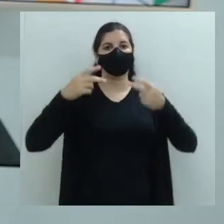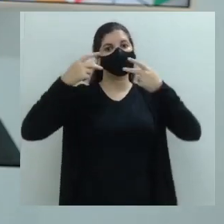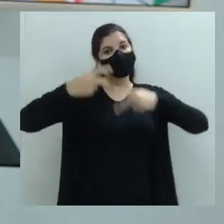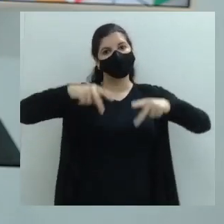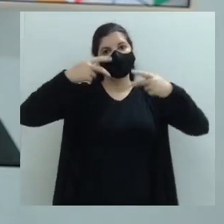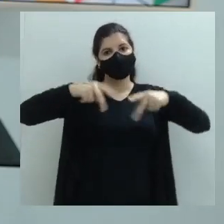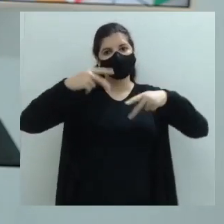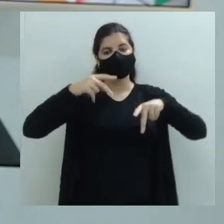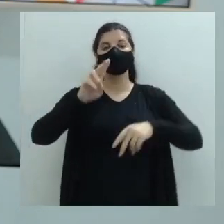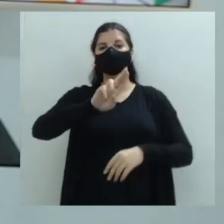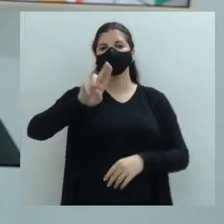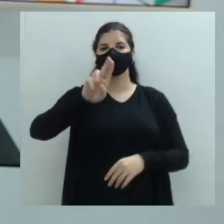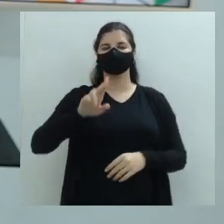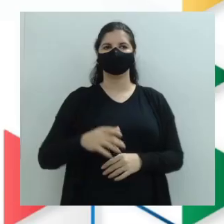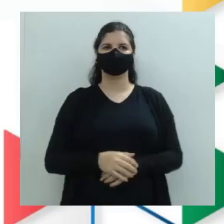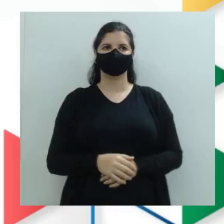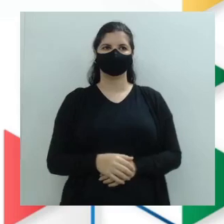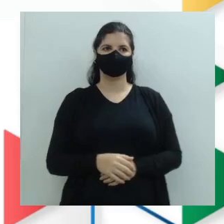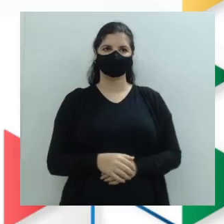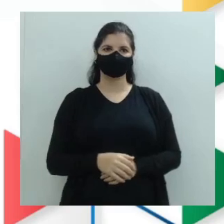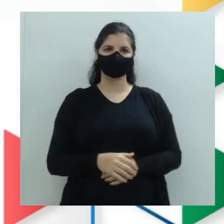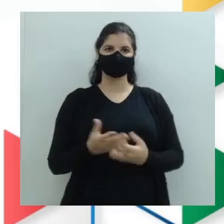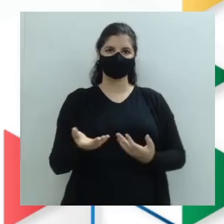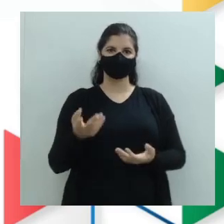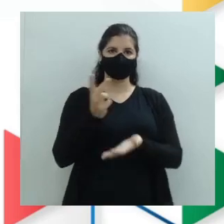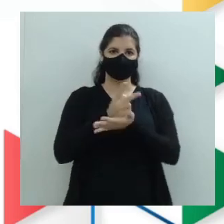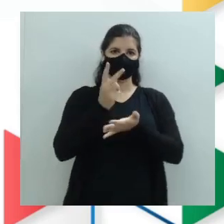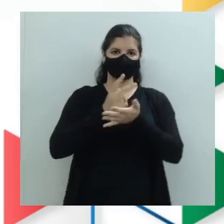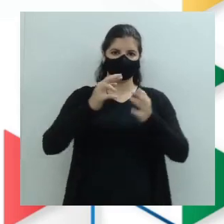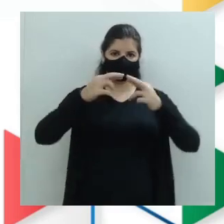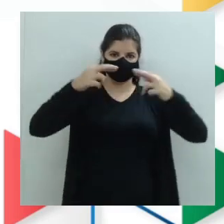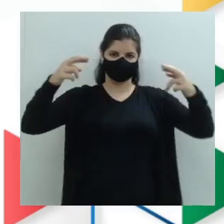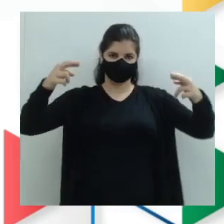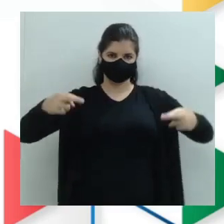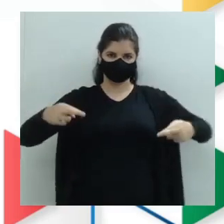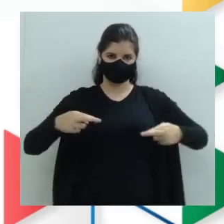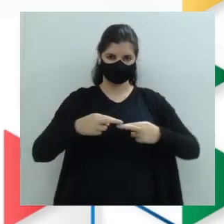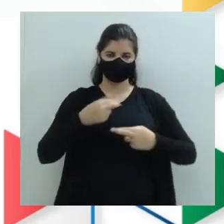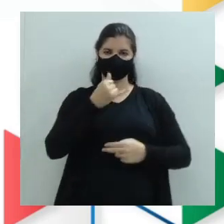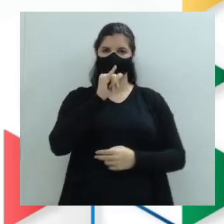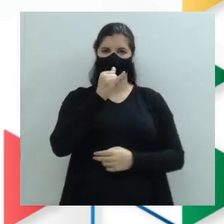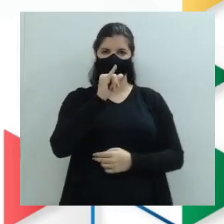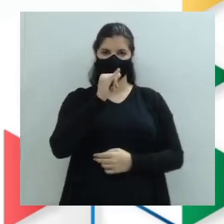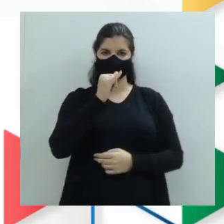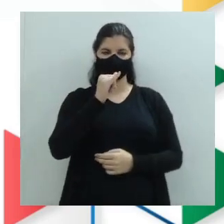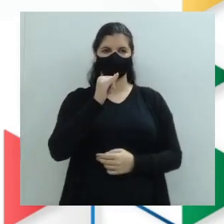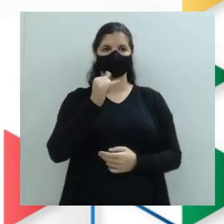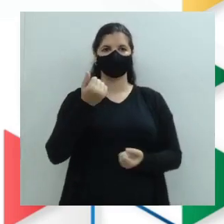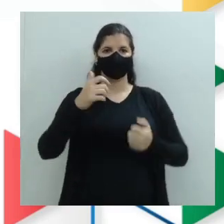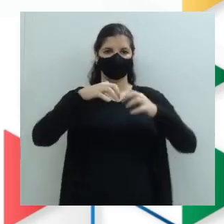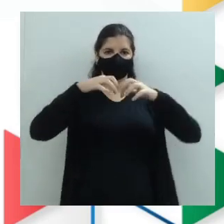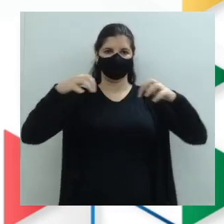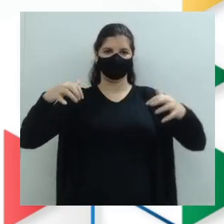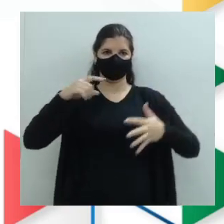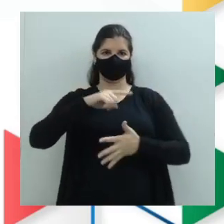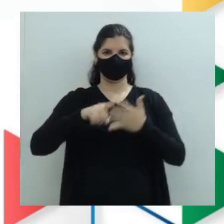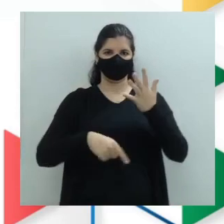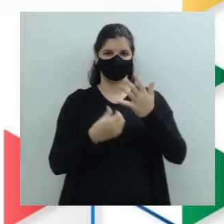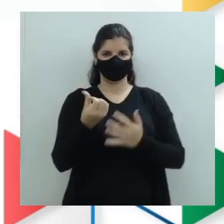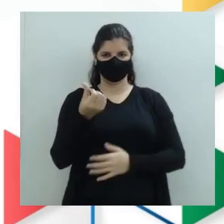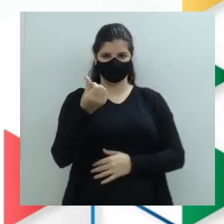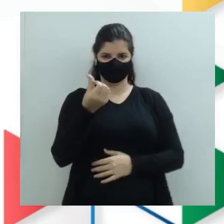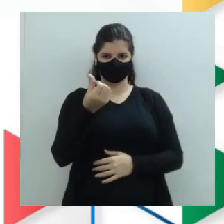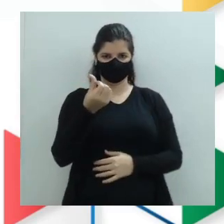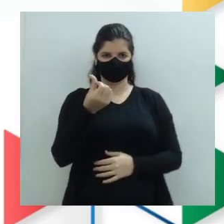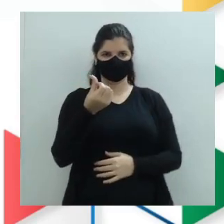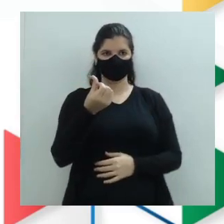são esses elementos. Toda vez que eu falo de um circuito elétrico, a gente vai dividir aí em 6 partes.